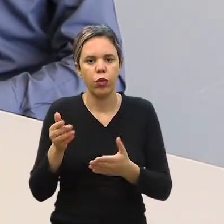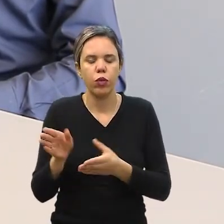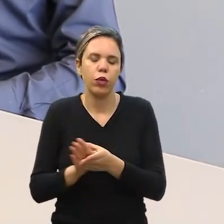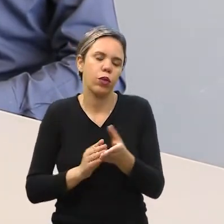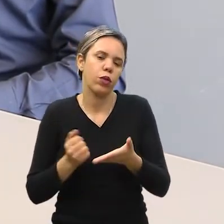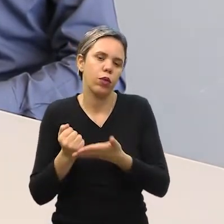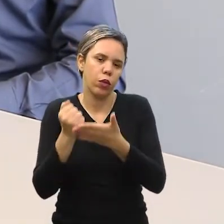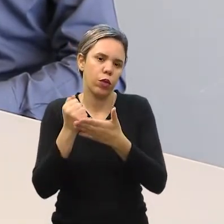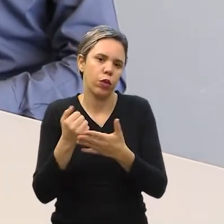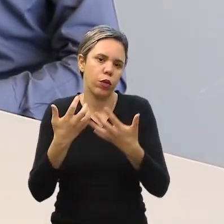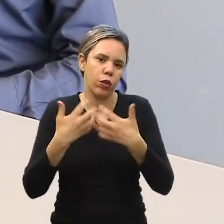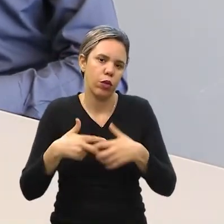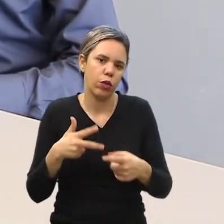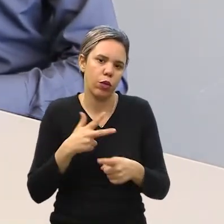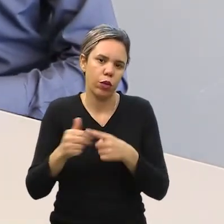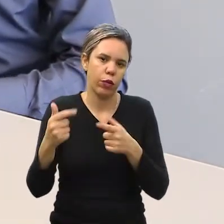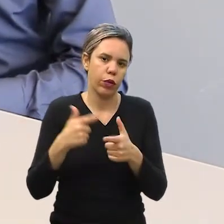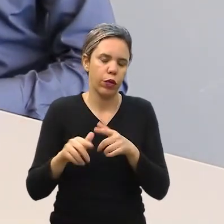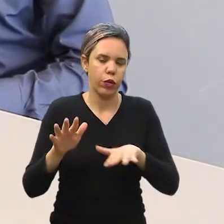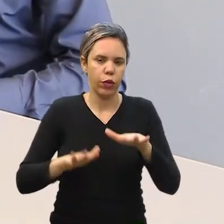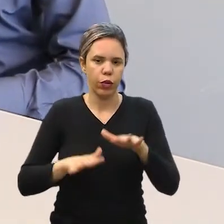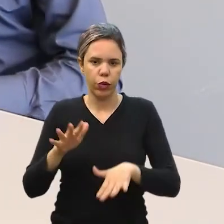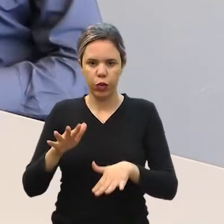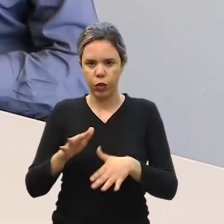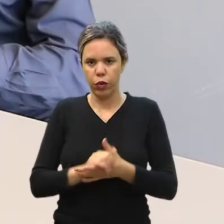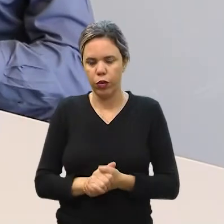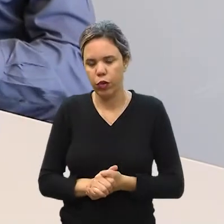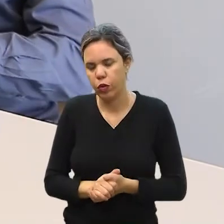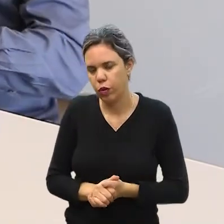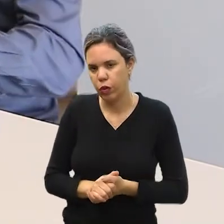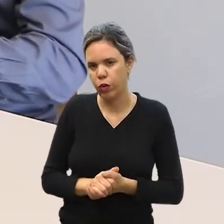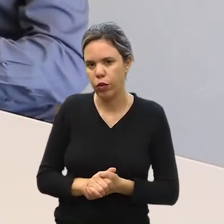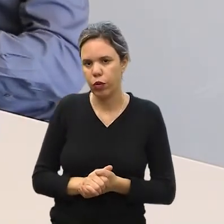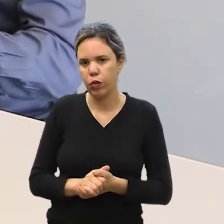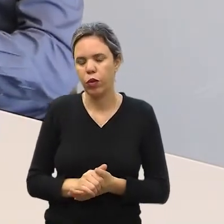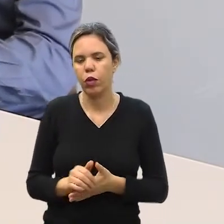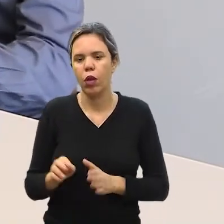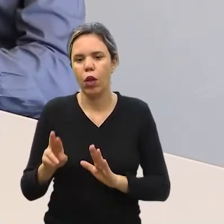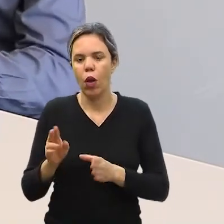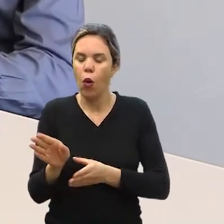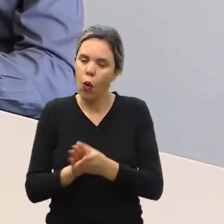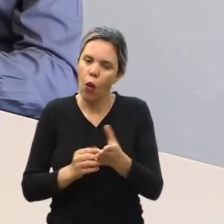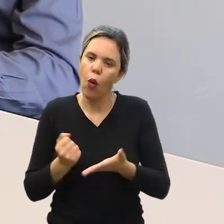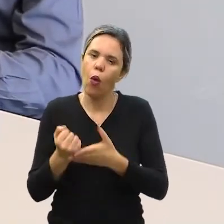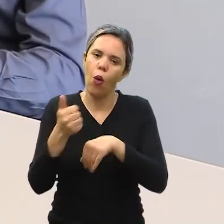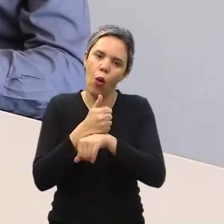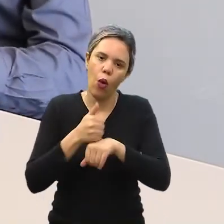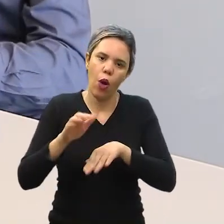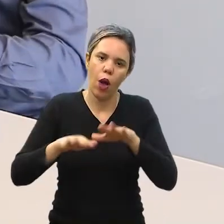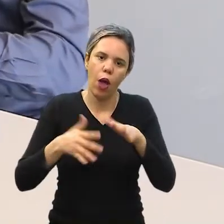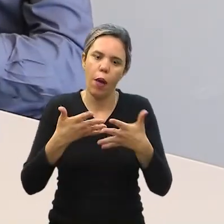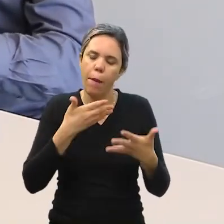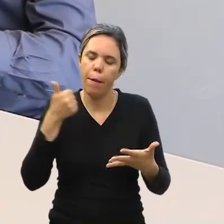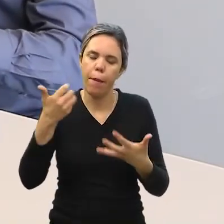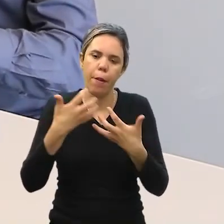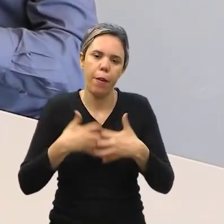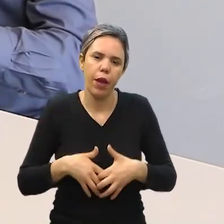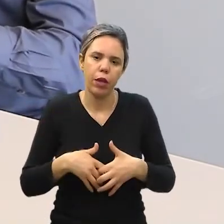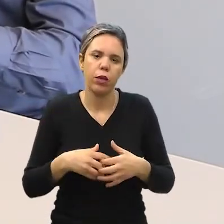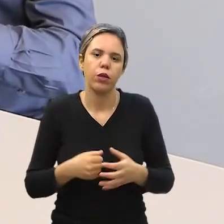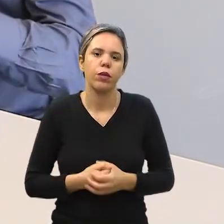para contornar essa situação. E às vezes esse direcionamento do profissional acaba sendo